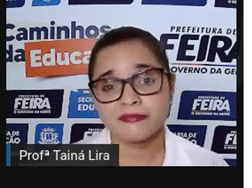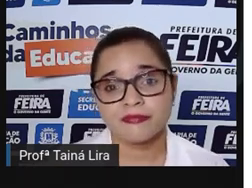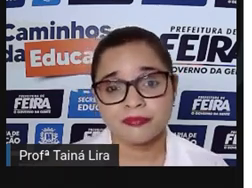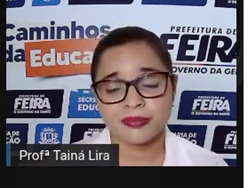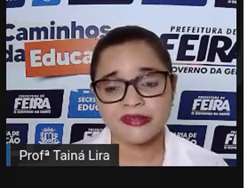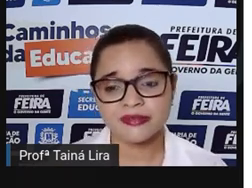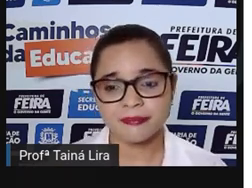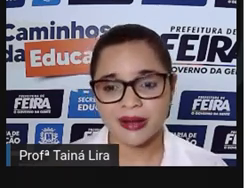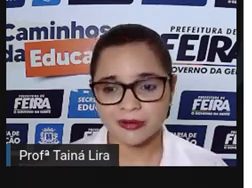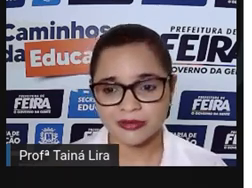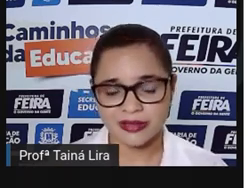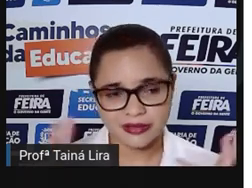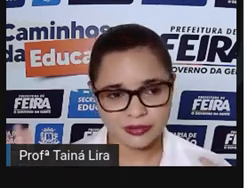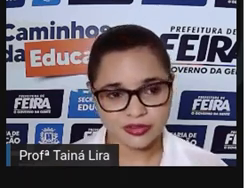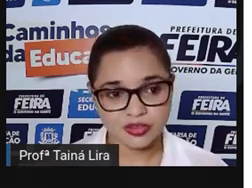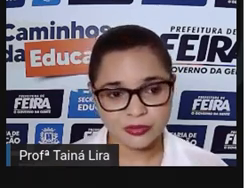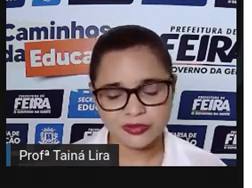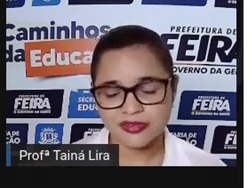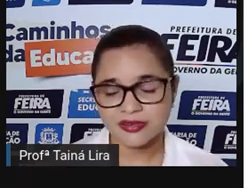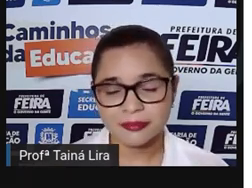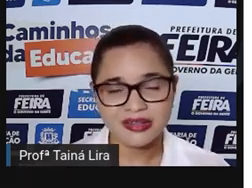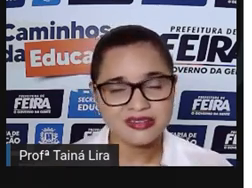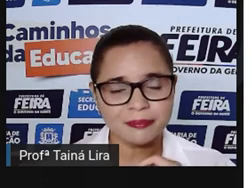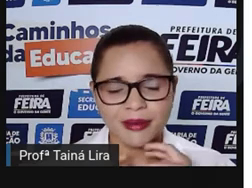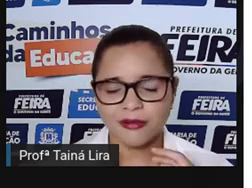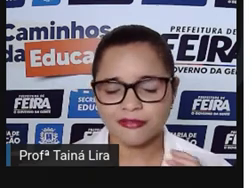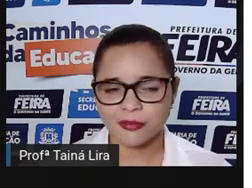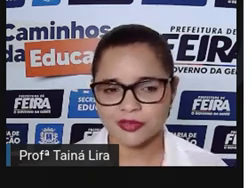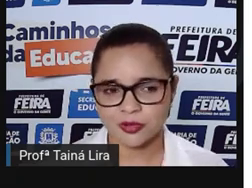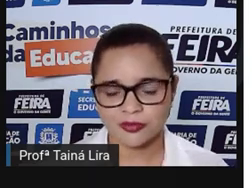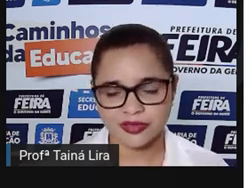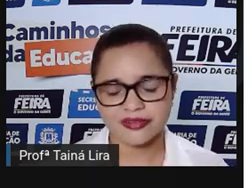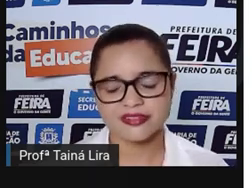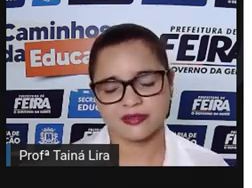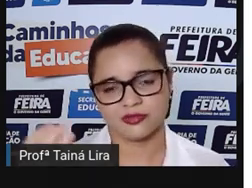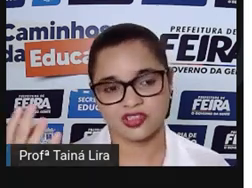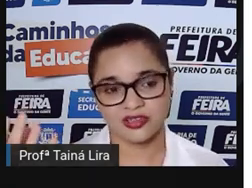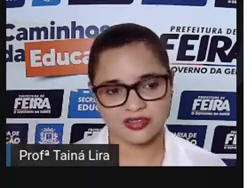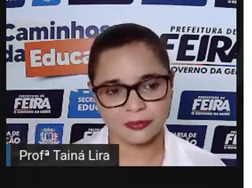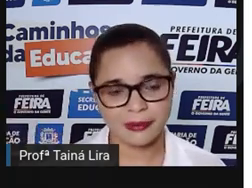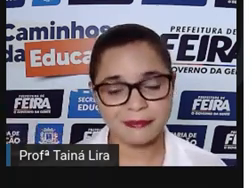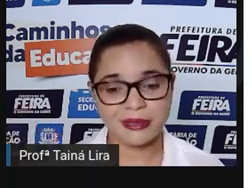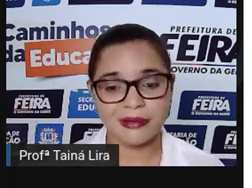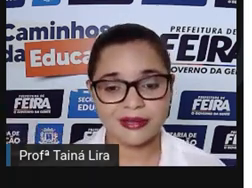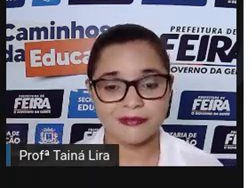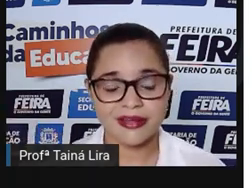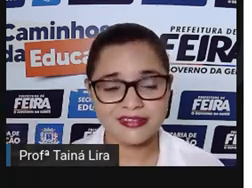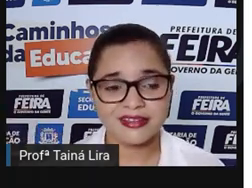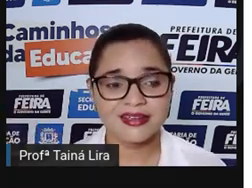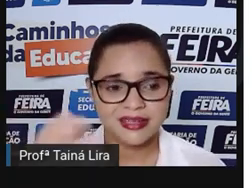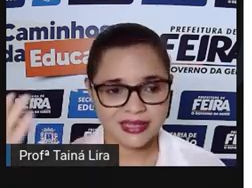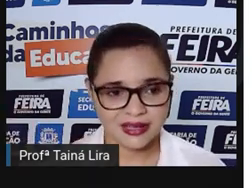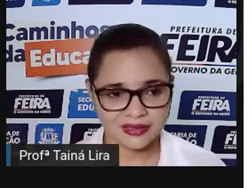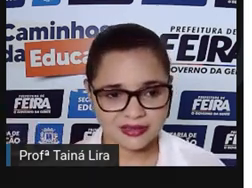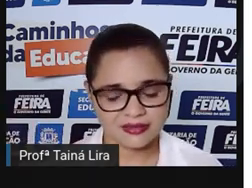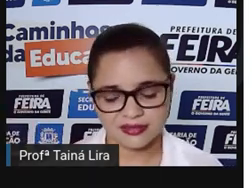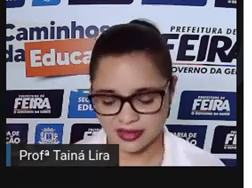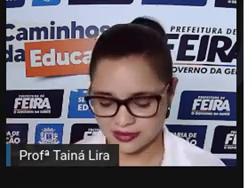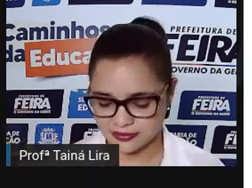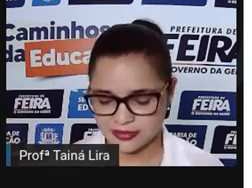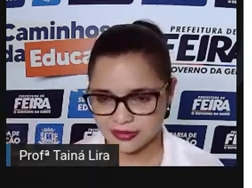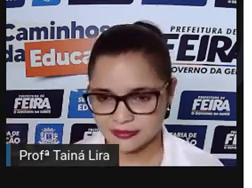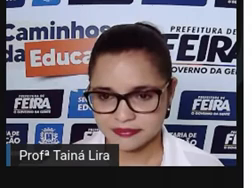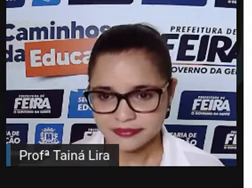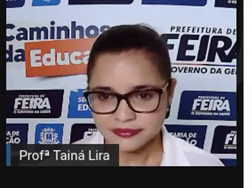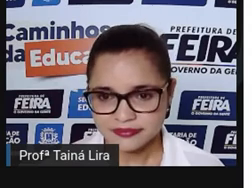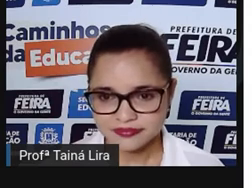a principal, né, durante muitos anos, a principal forma de comunicação utilizando o papel eram as cartas, tá?